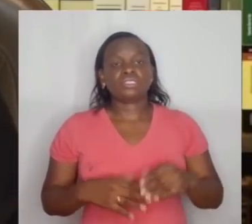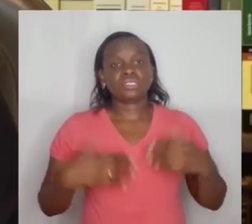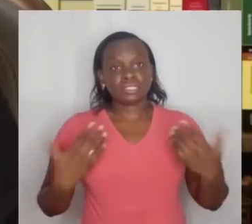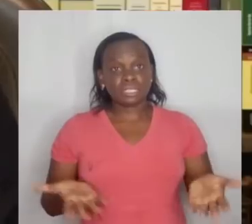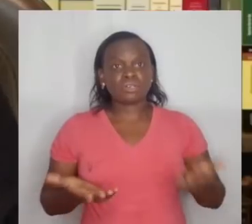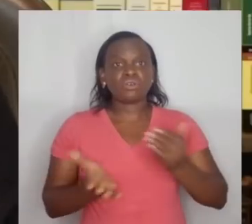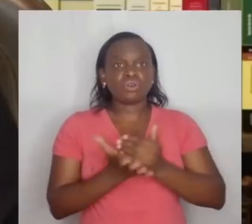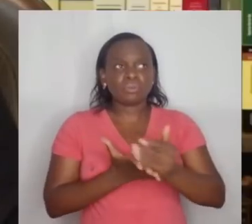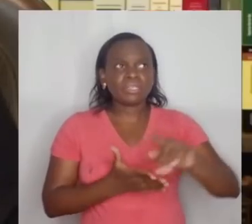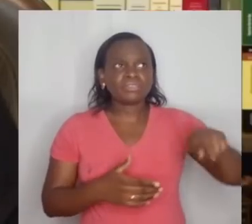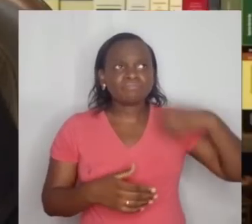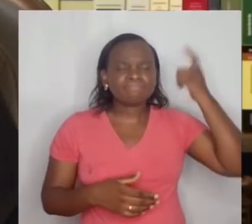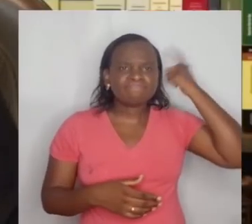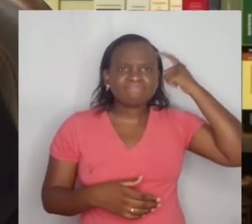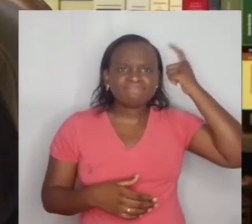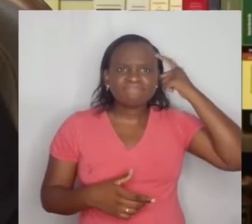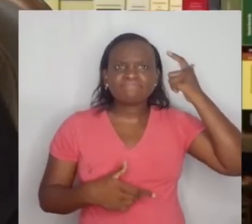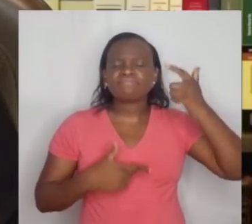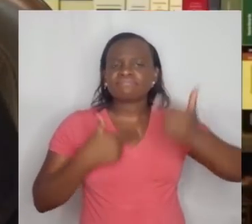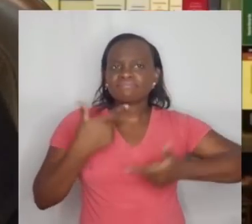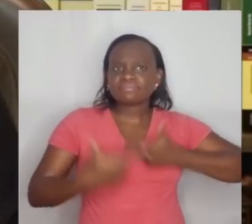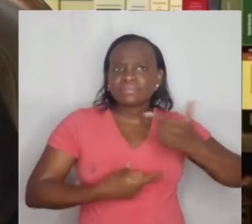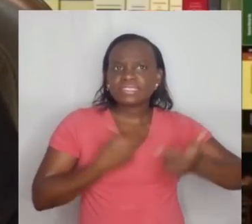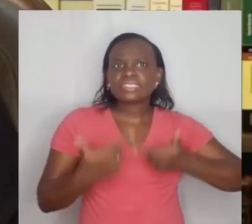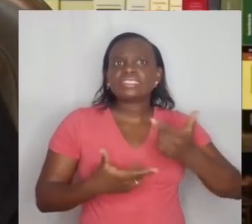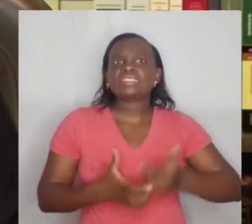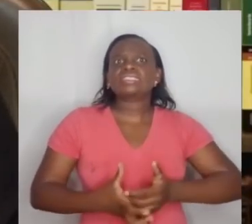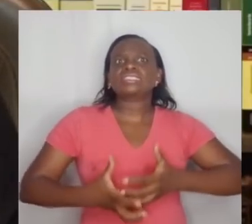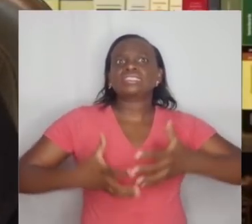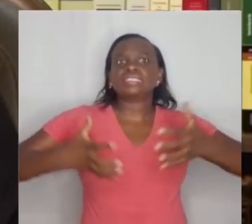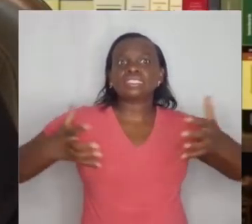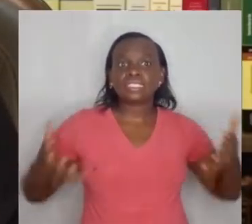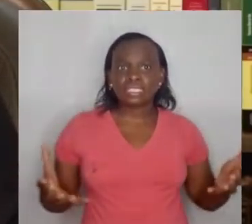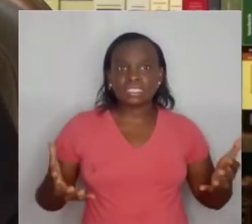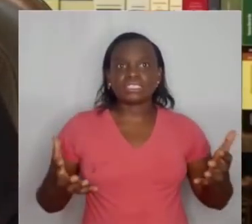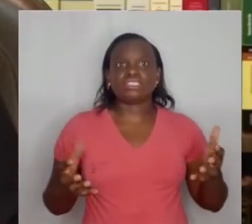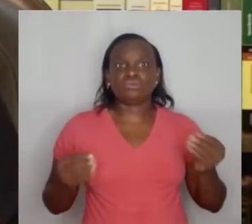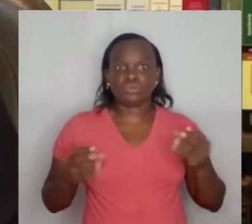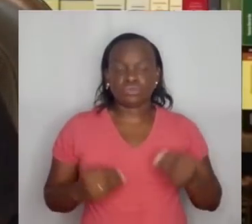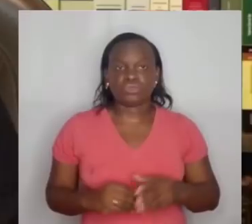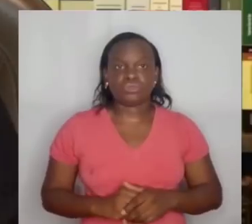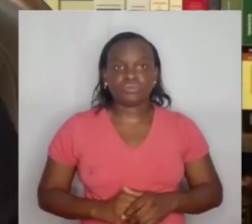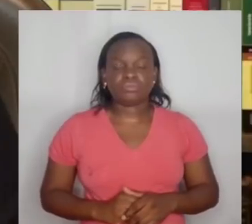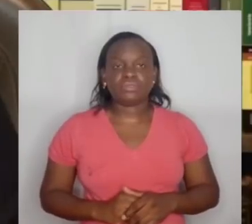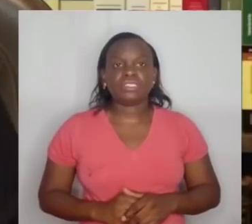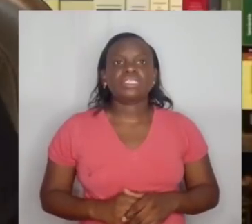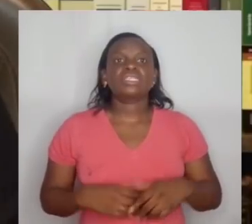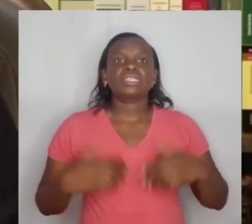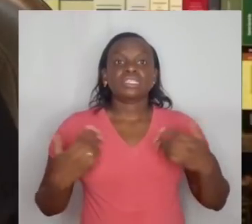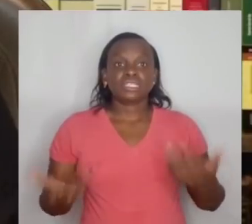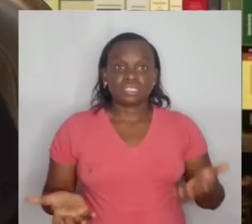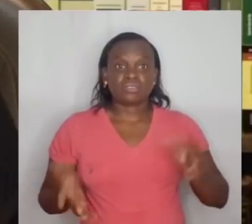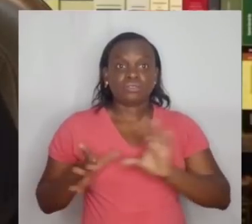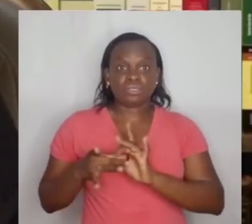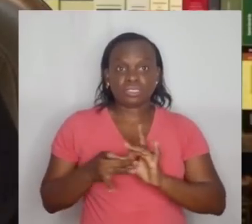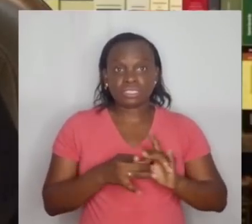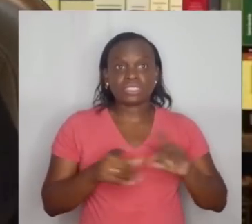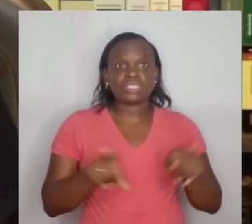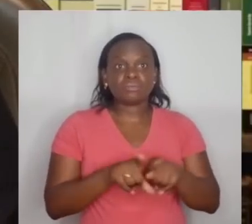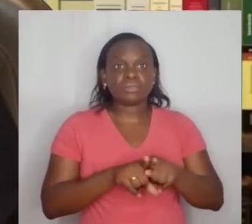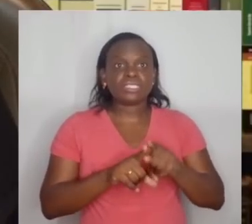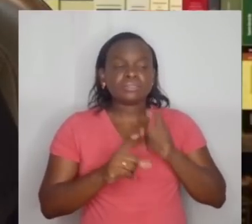pessoas, começamos a ter consciência do trabalho, do tamanho demográfico dessa tragédia. Nesse